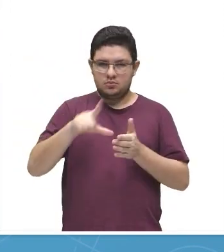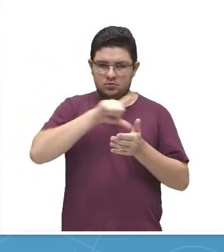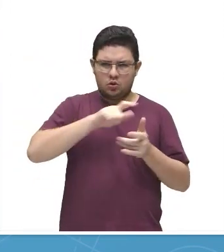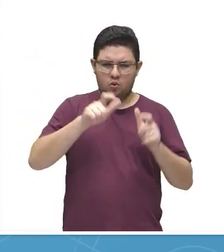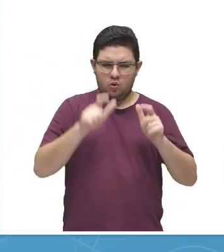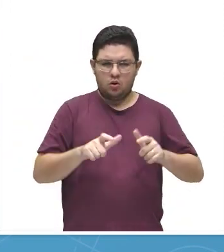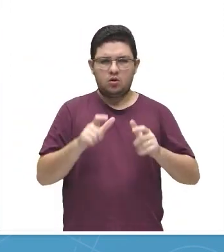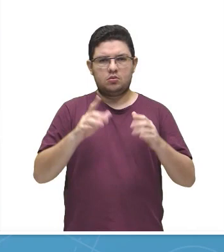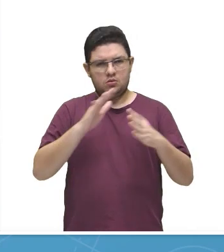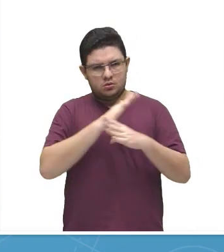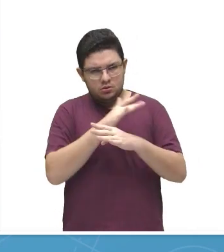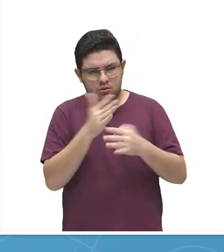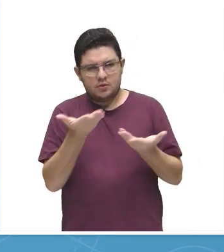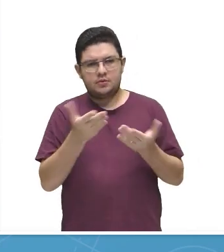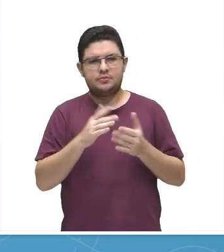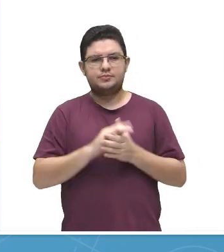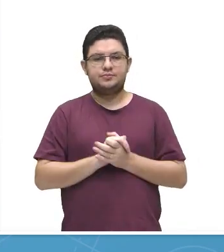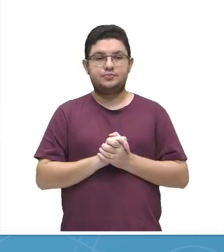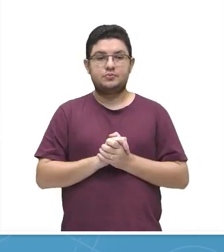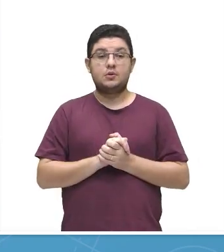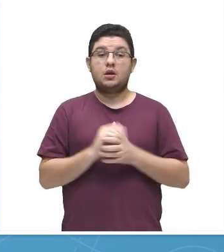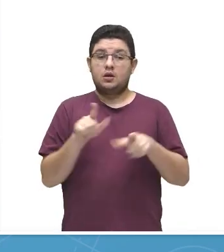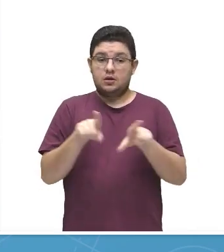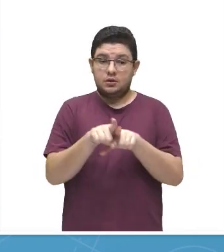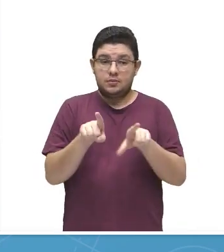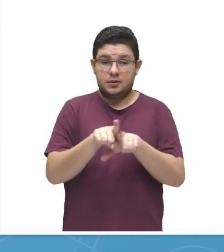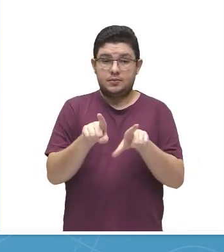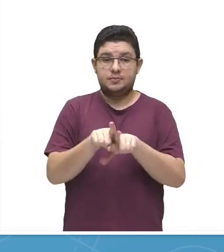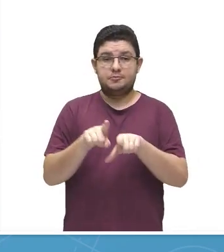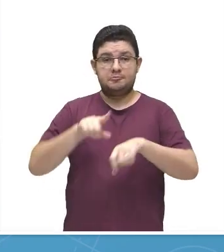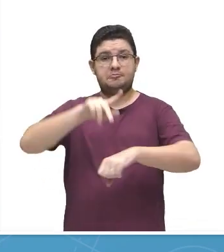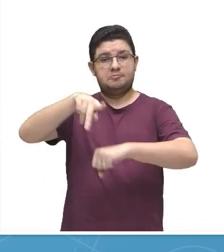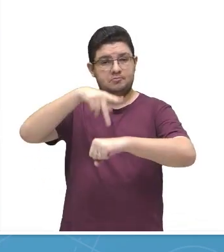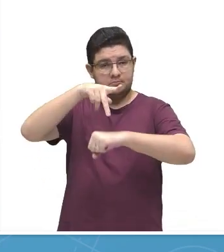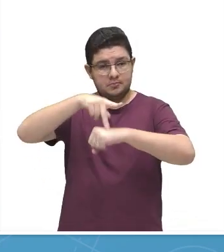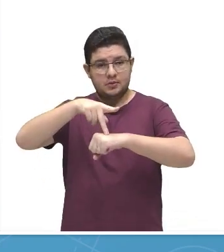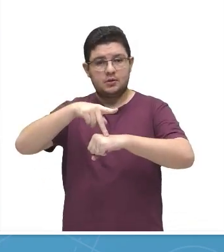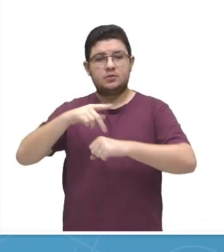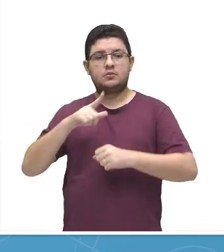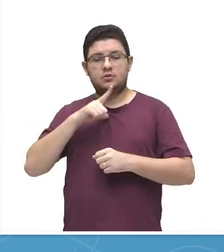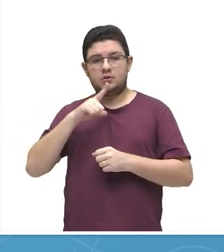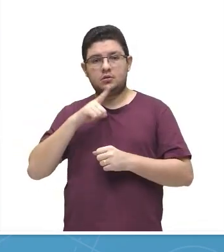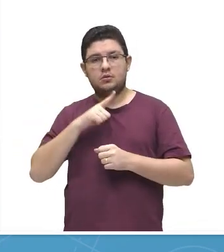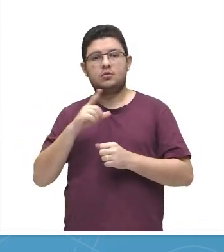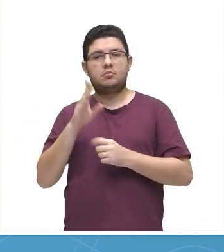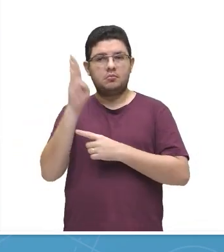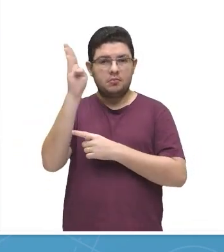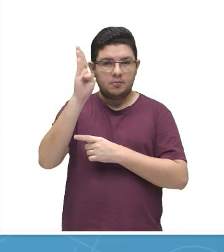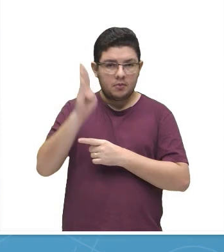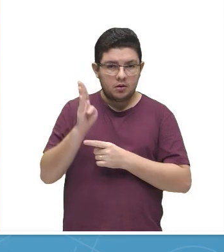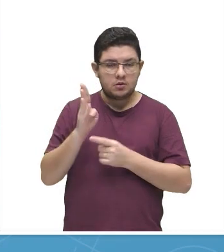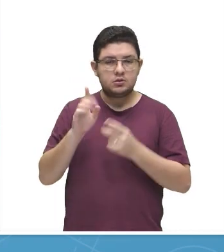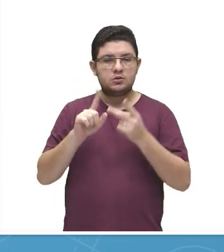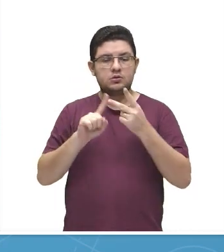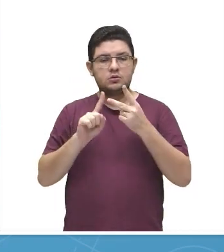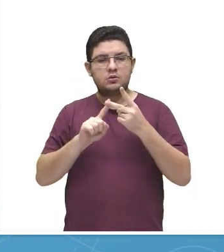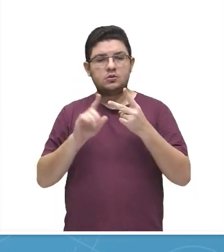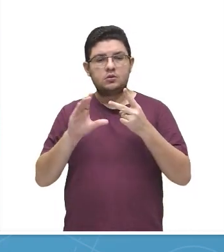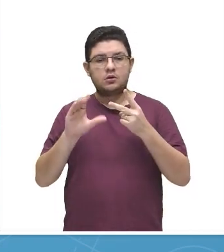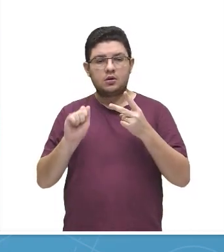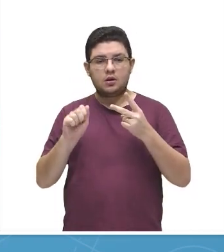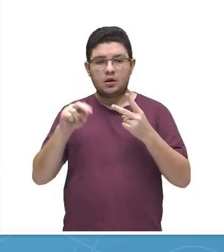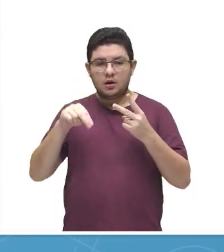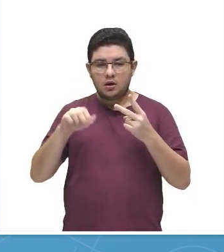in. Olha só. Preposição in countries, países. Nós temos em Brasil, Canadá, Italy. Nós